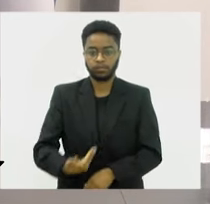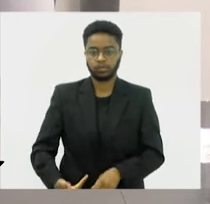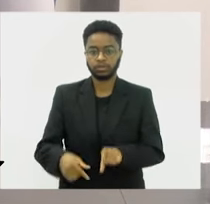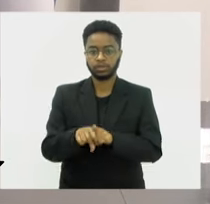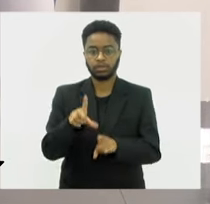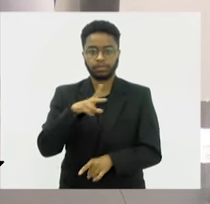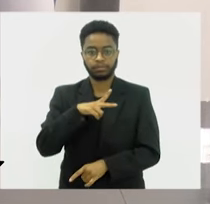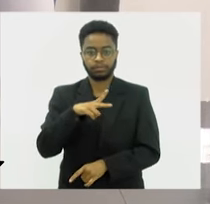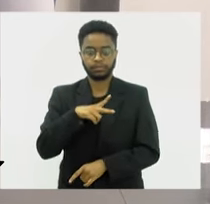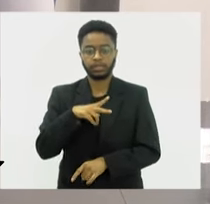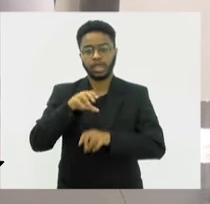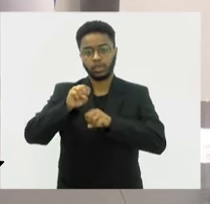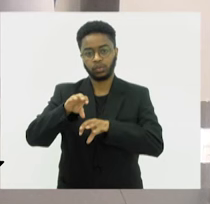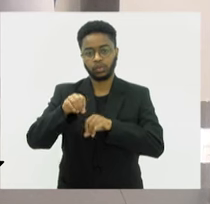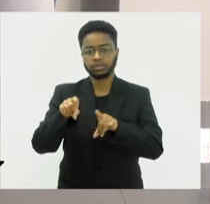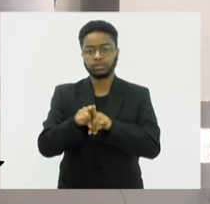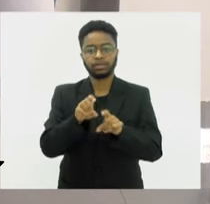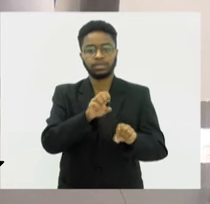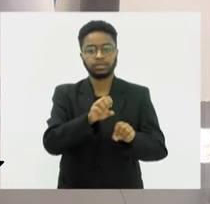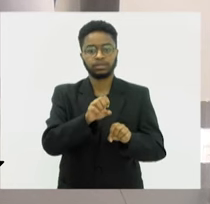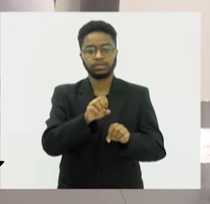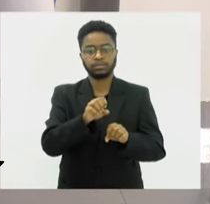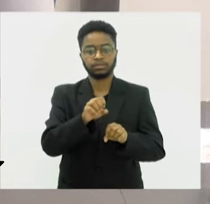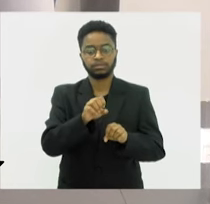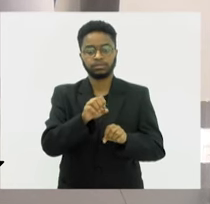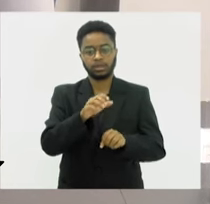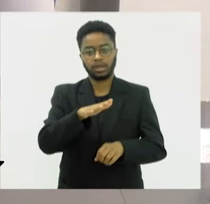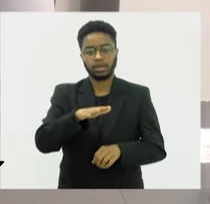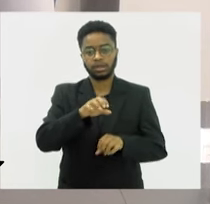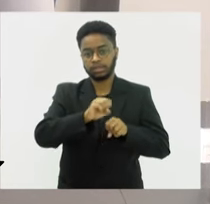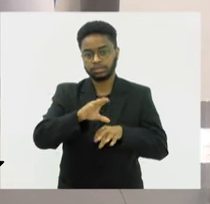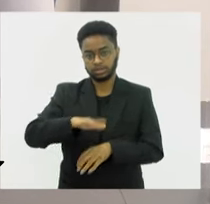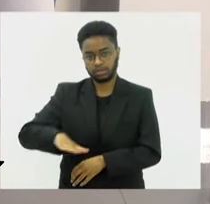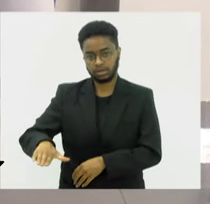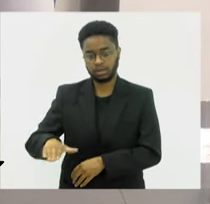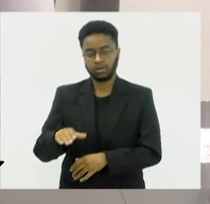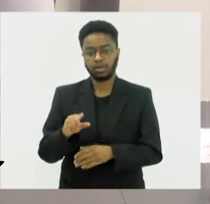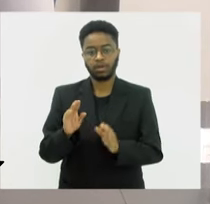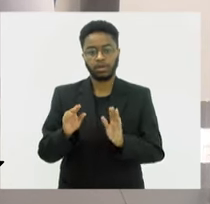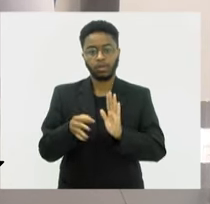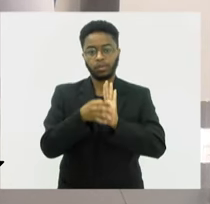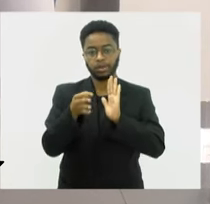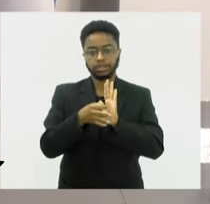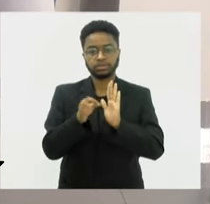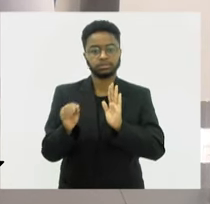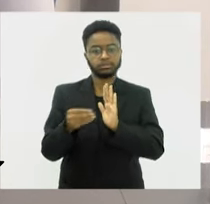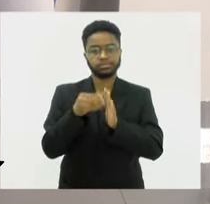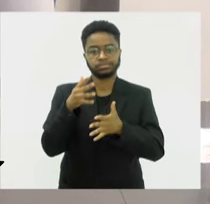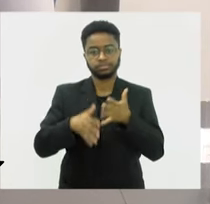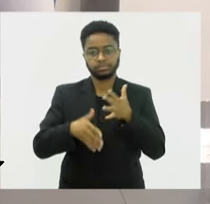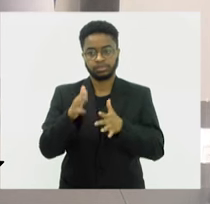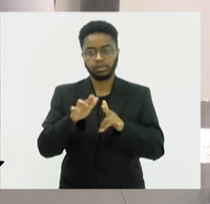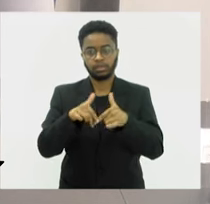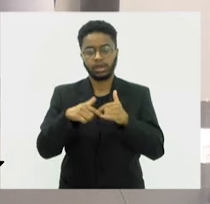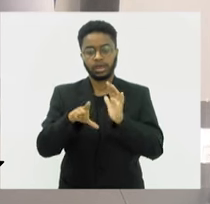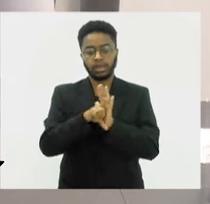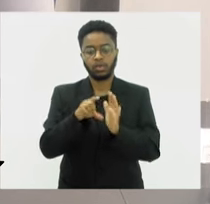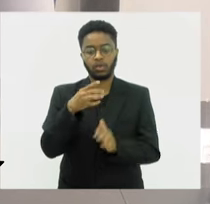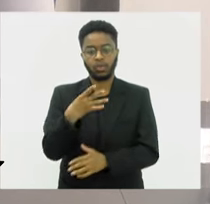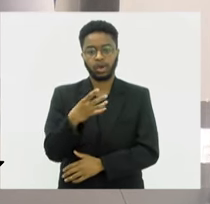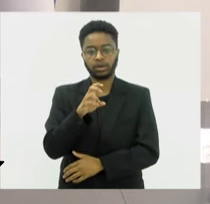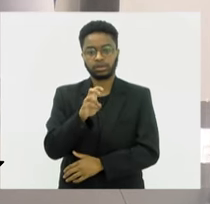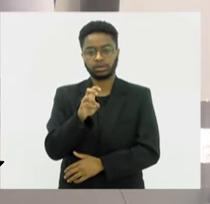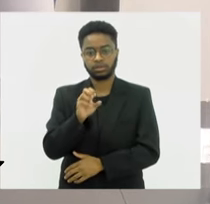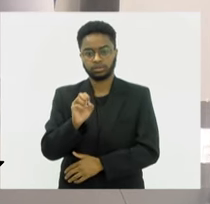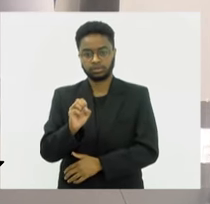e ensino infantil. O parecer foi pela prejudicabilidade. Razão da Lei